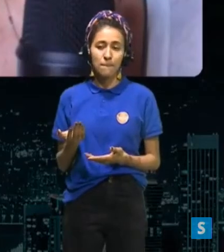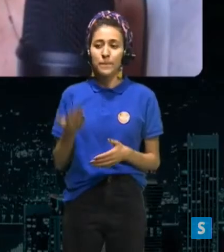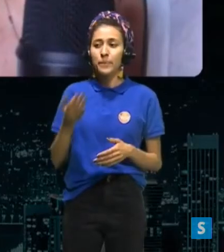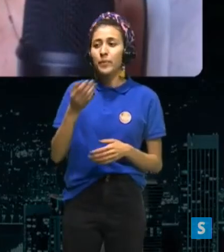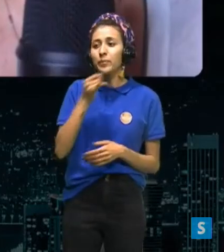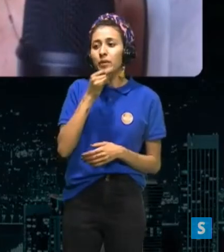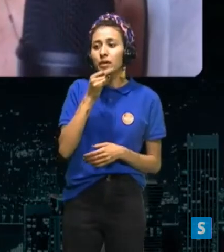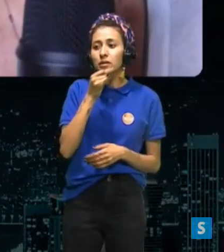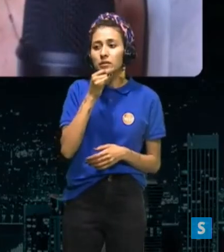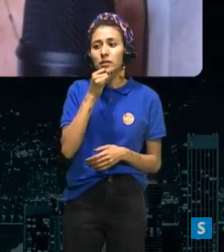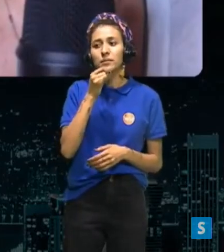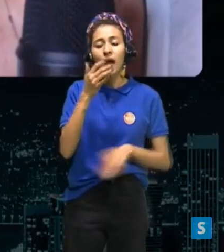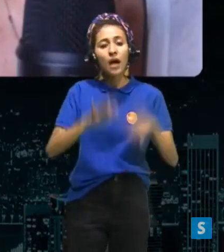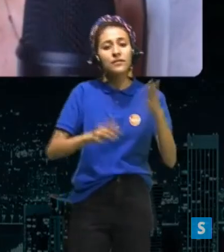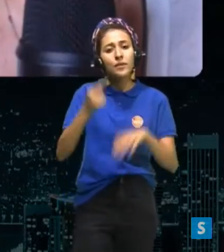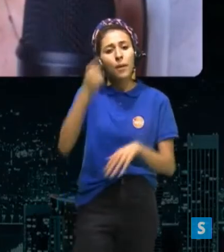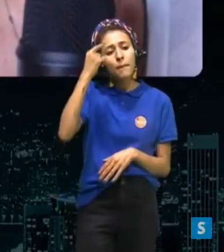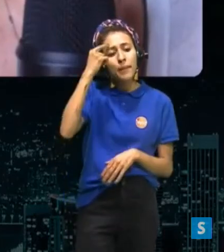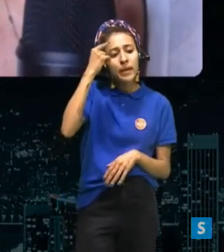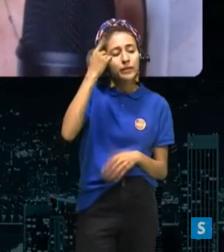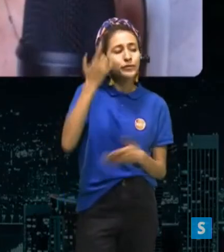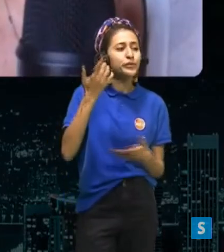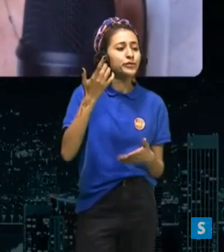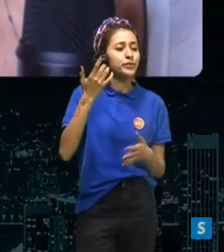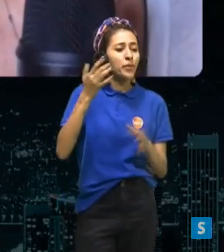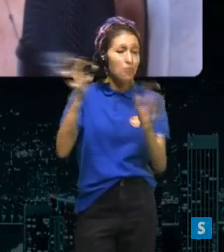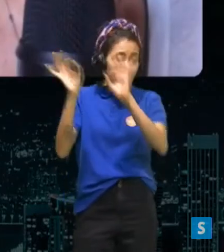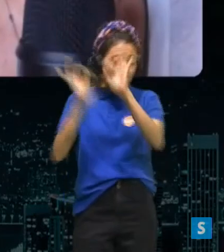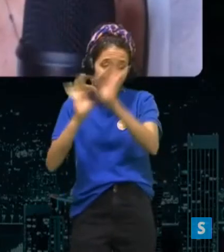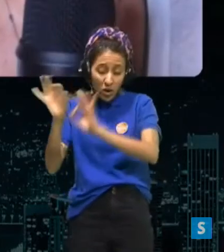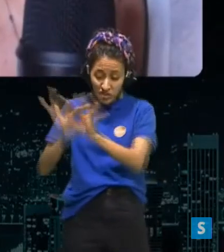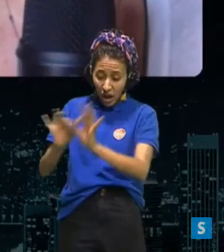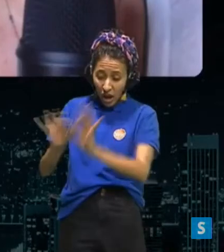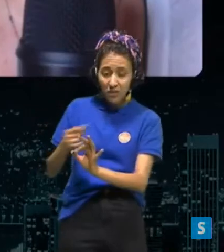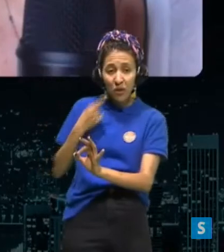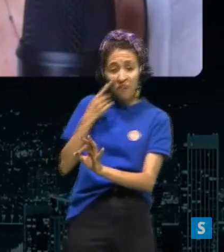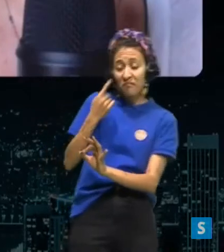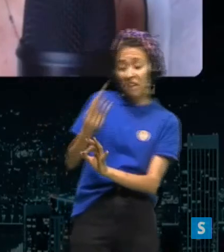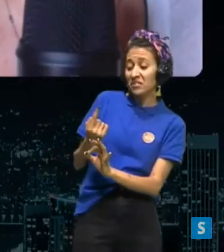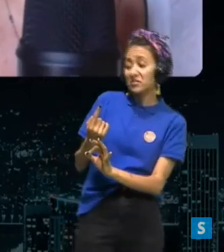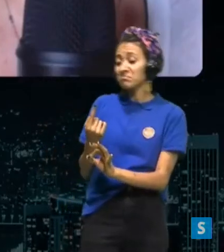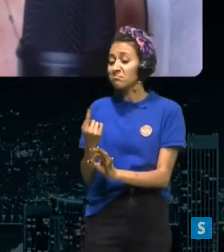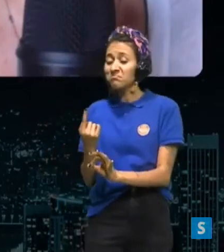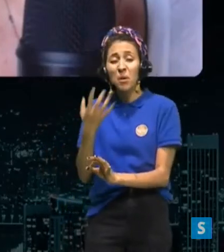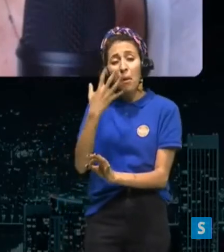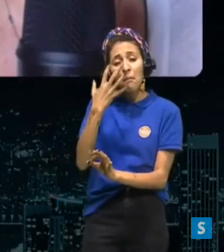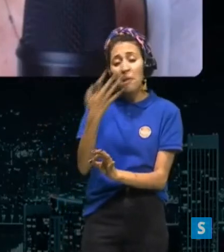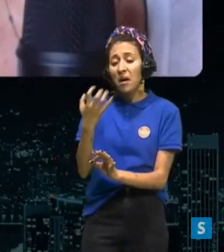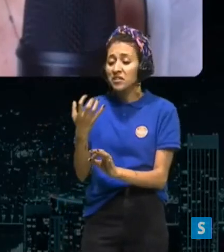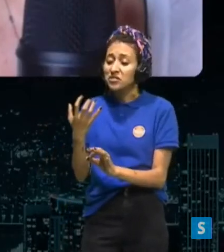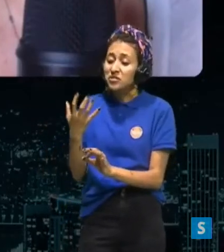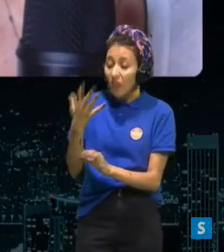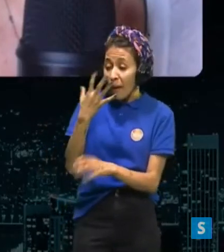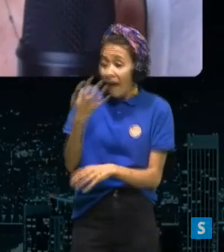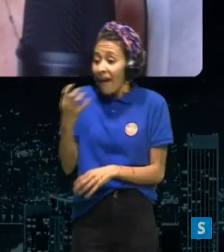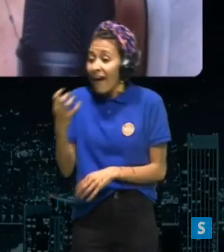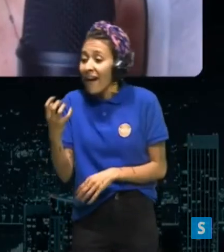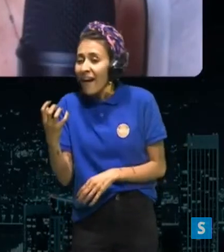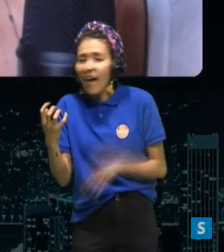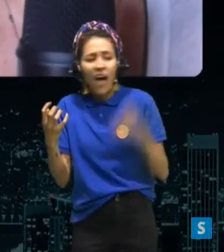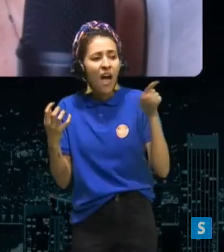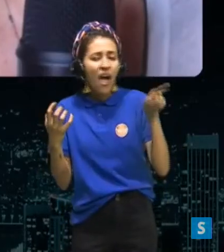eu olho para um projeto e eu me apaixono pelo projeto ela vai dizer odiei eu falo porque